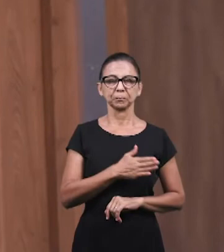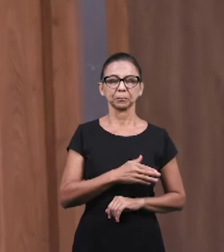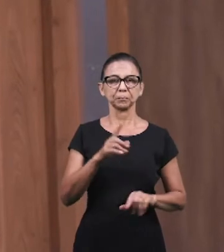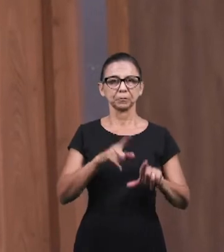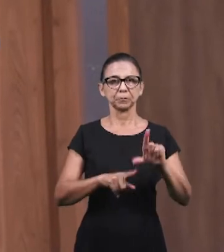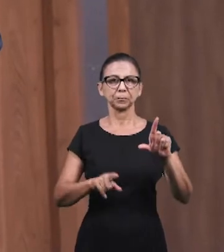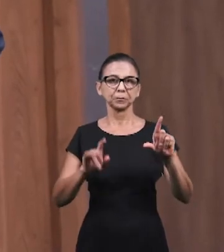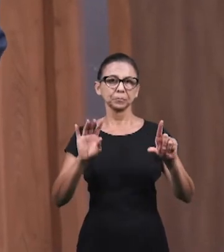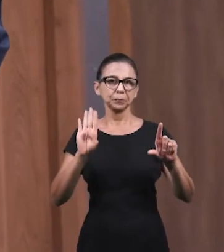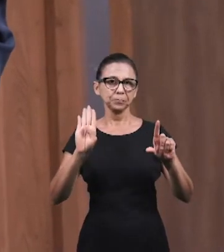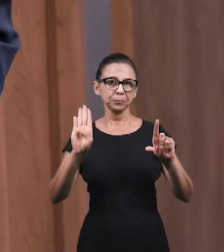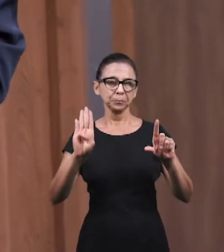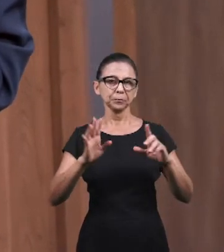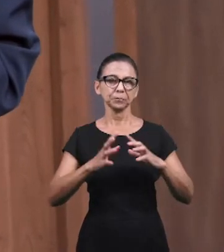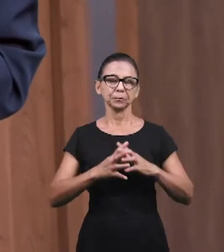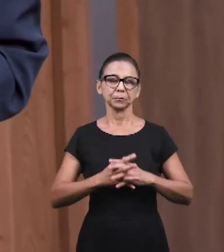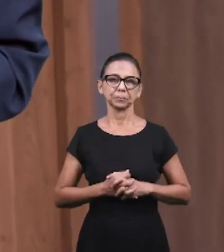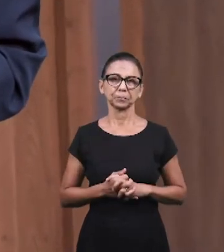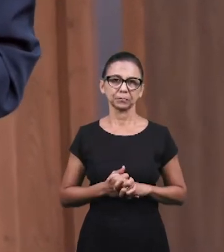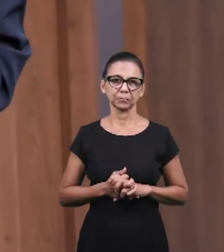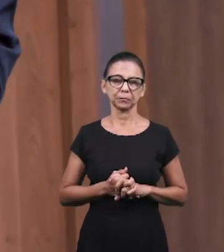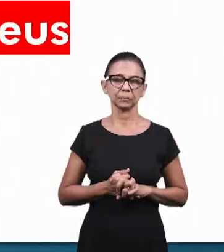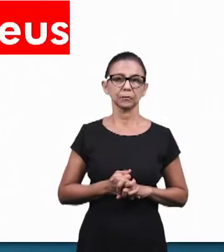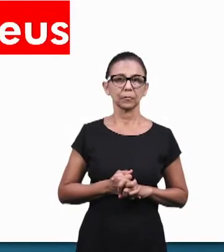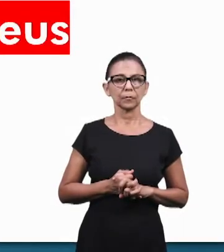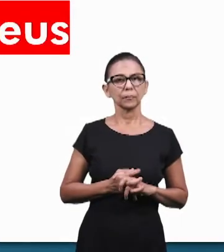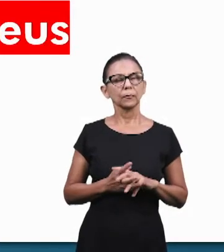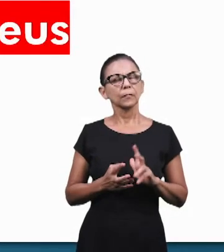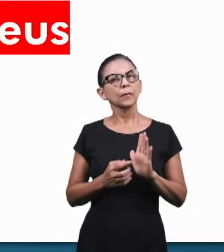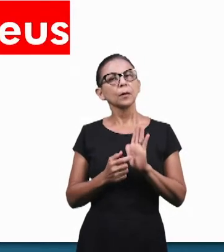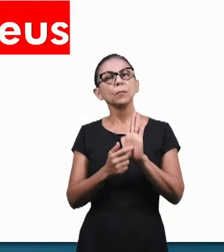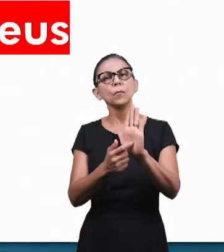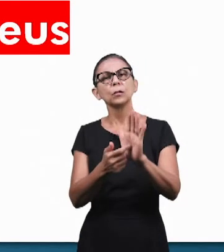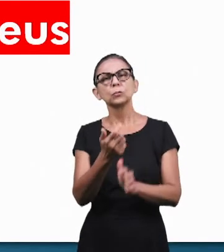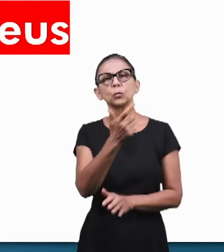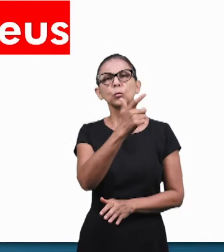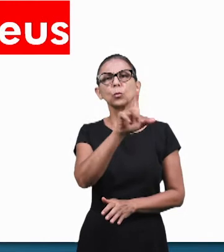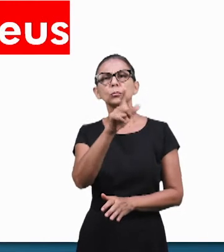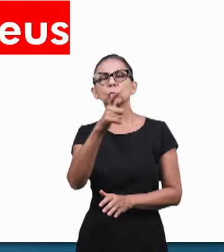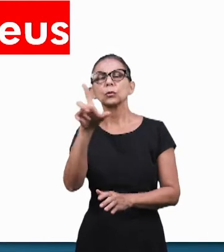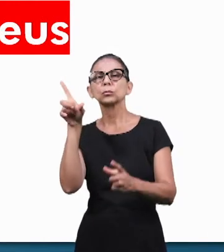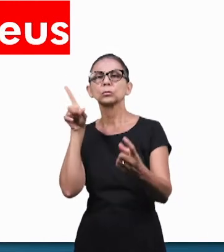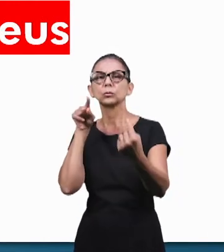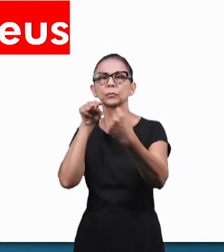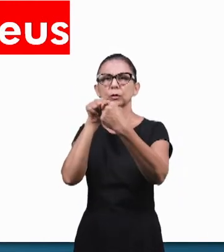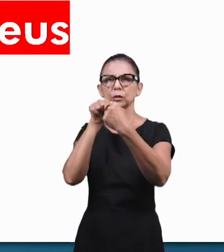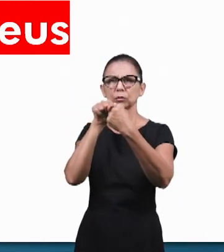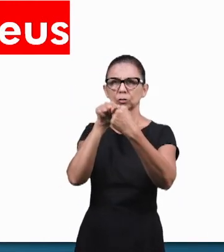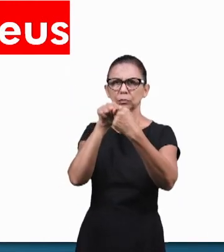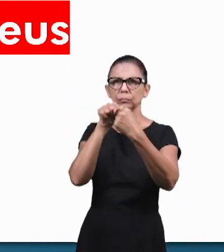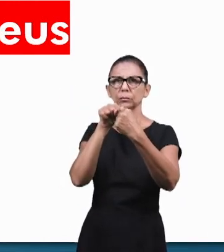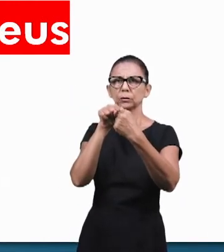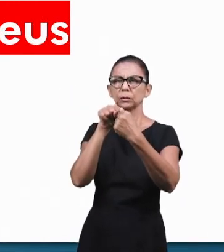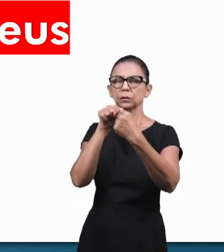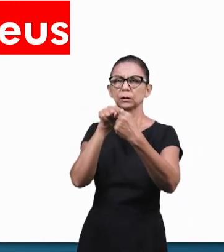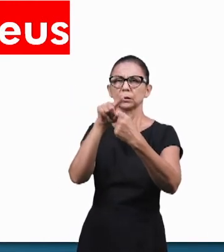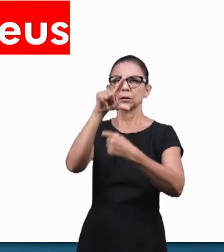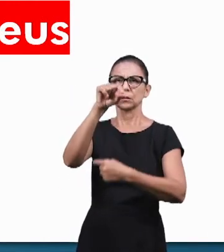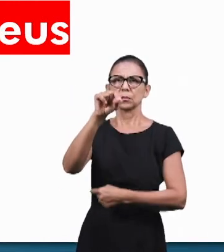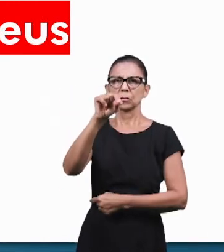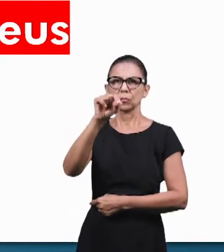parte B. E a parte B é a seguinte: cite outros propósitos da eleição de Deus